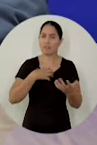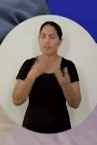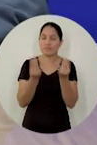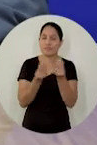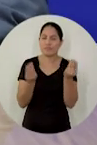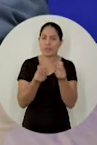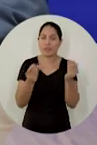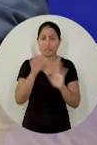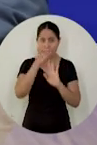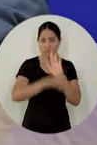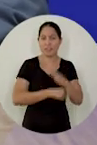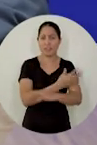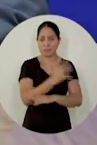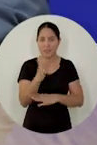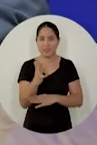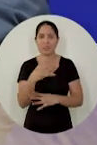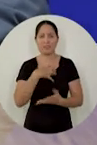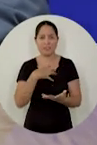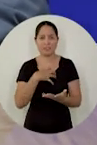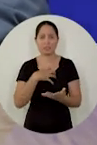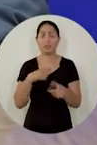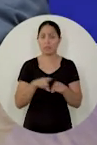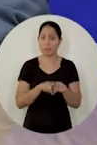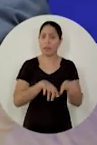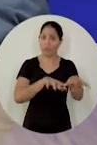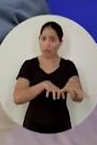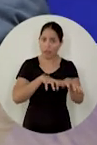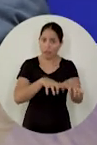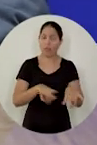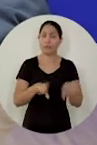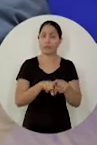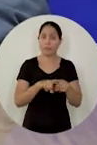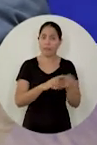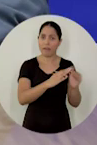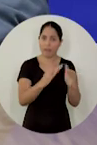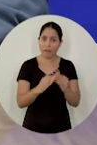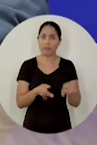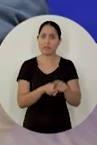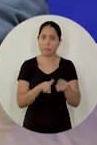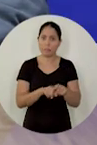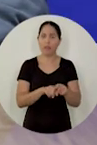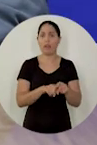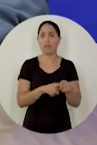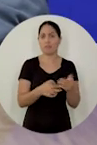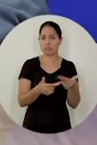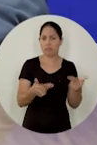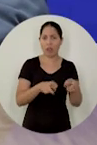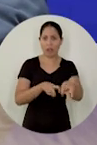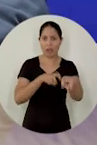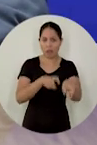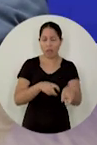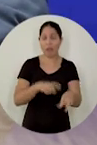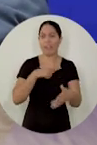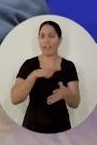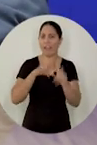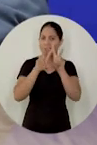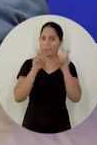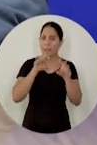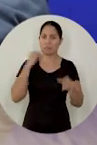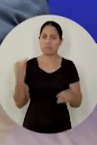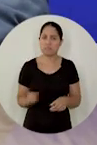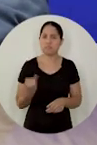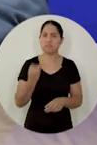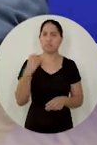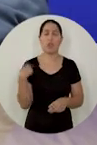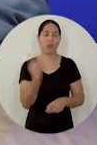preocupante e sensível ao direito ambiental, ao direito agrário, ao direito fundiário e ao direito minerário. São temas de